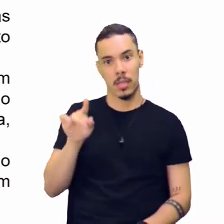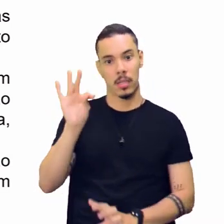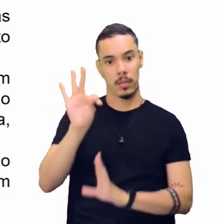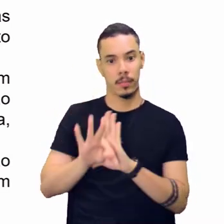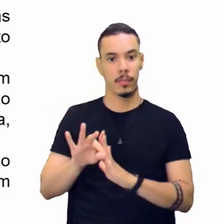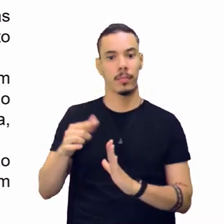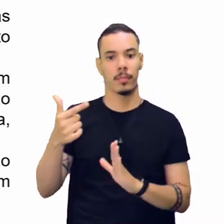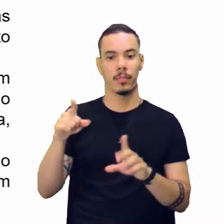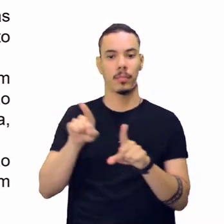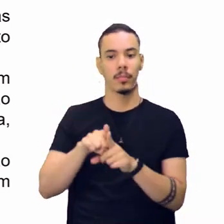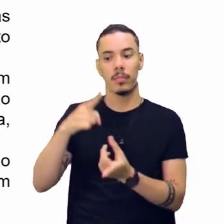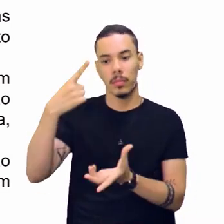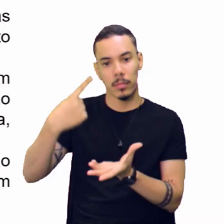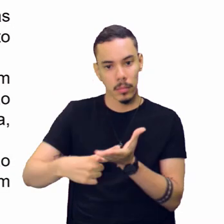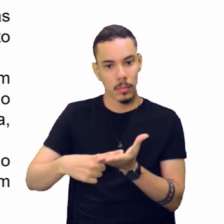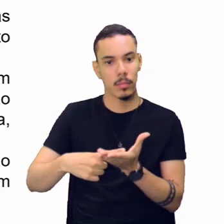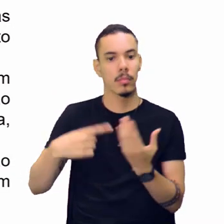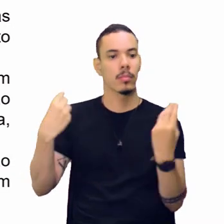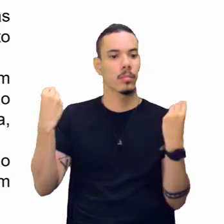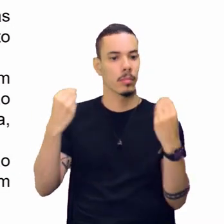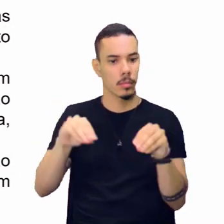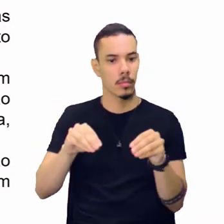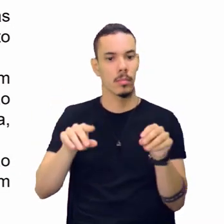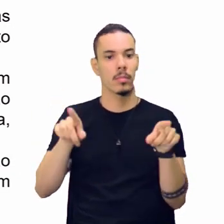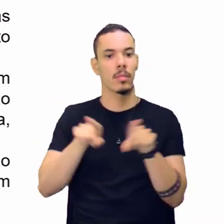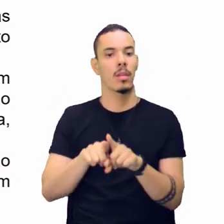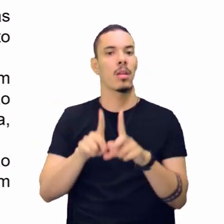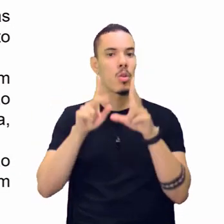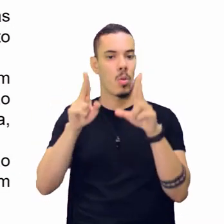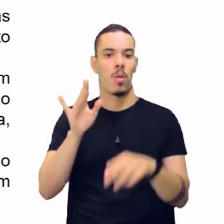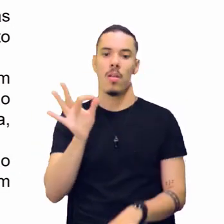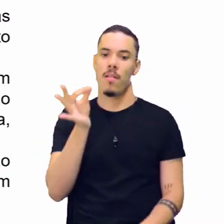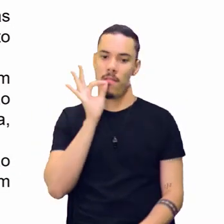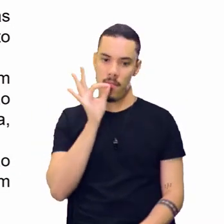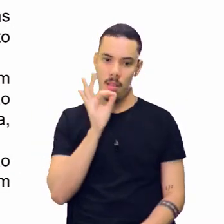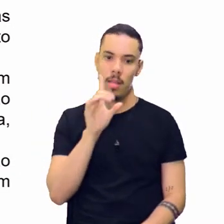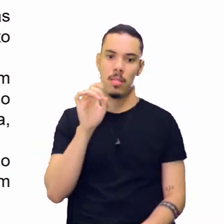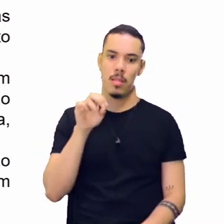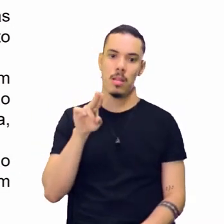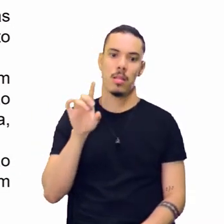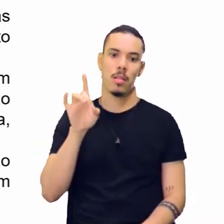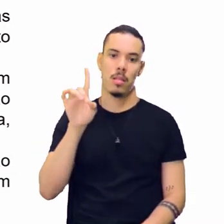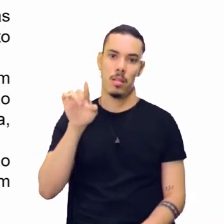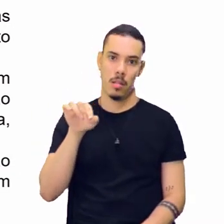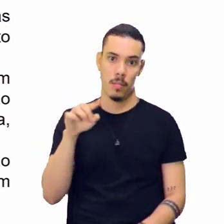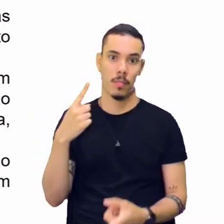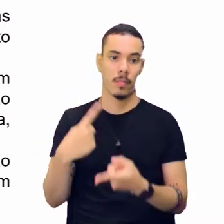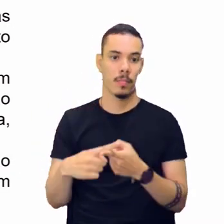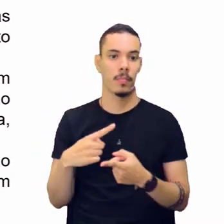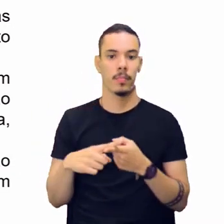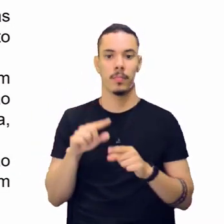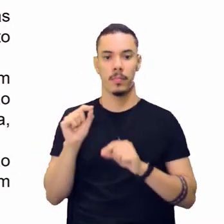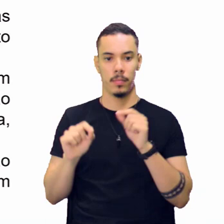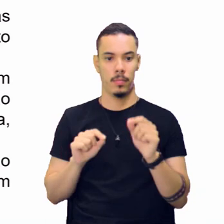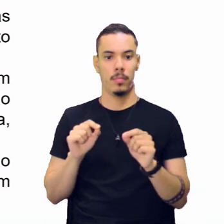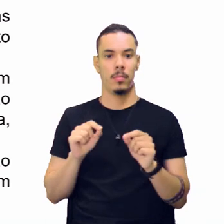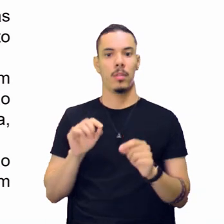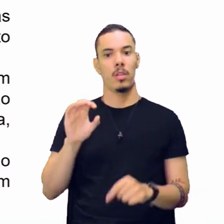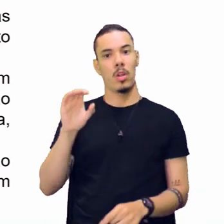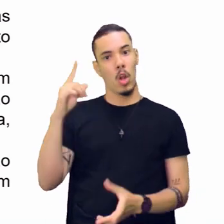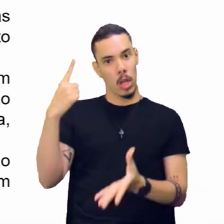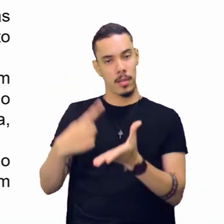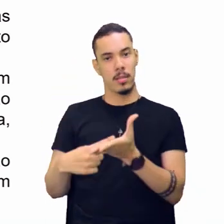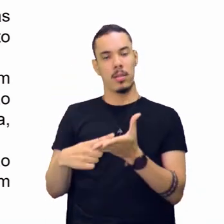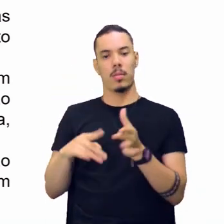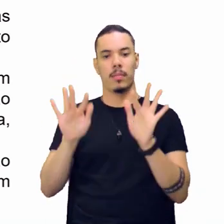palavra oxítona e deve ser acentuada da mesma forma que café e dendê. Por quê? São o quê?